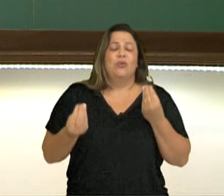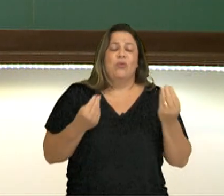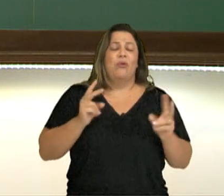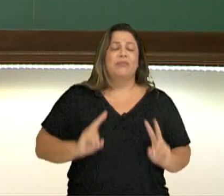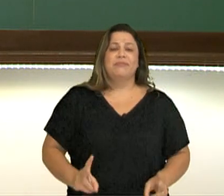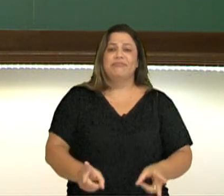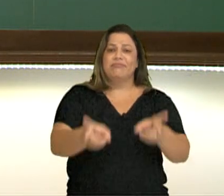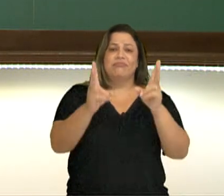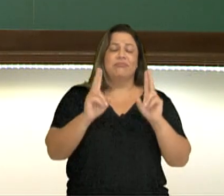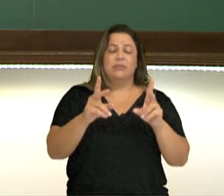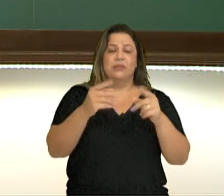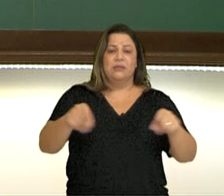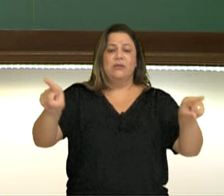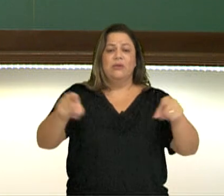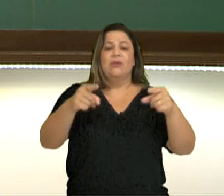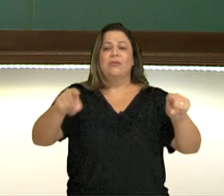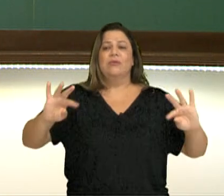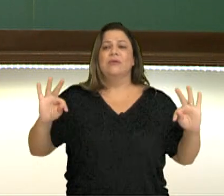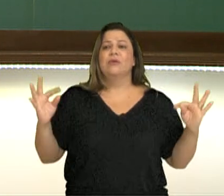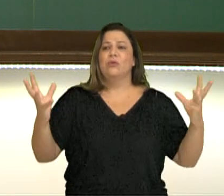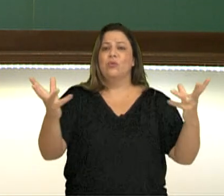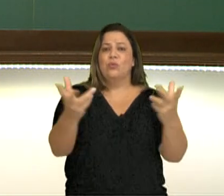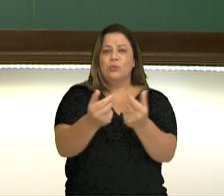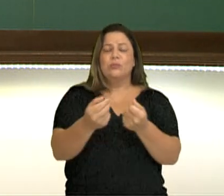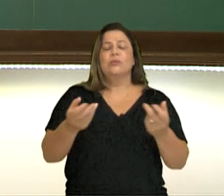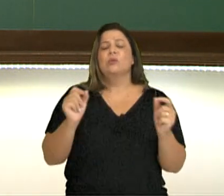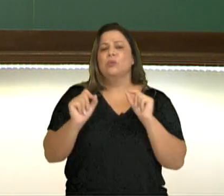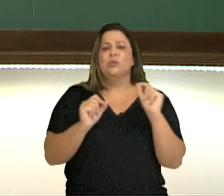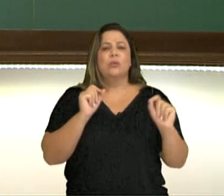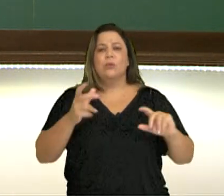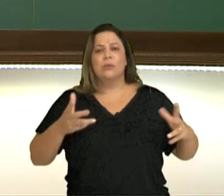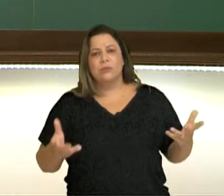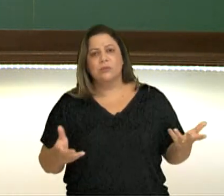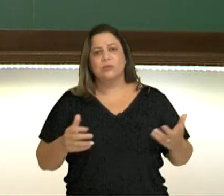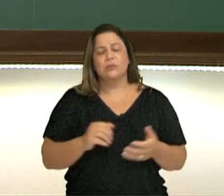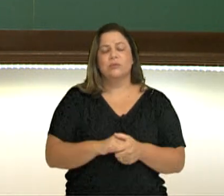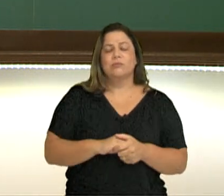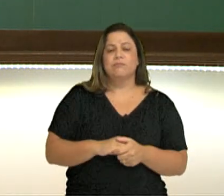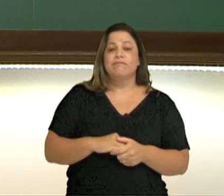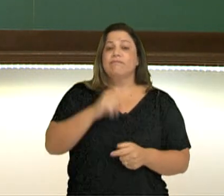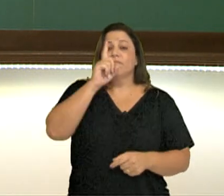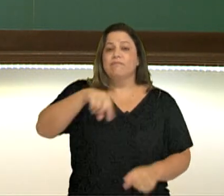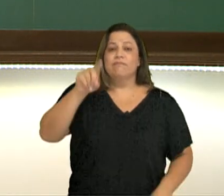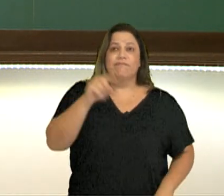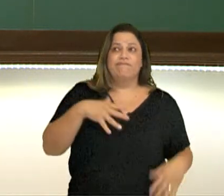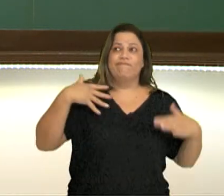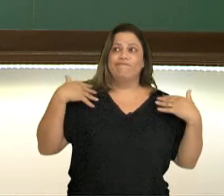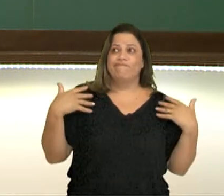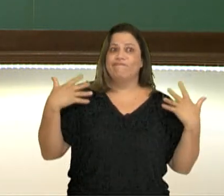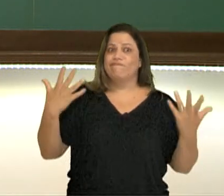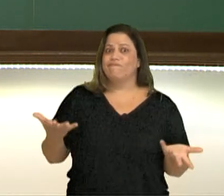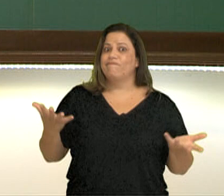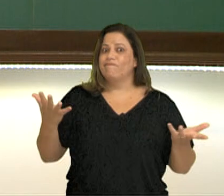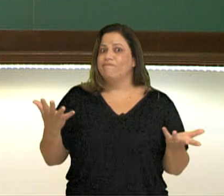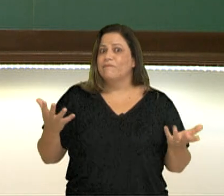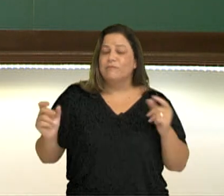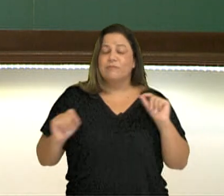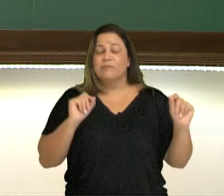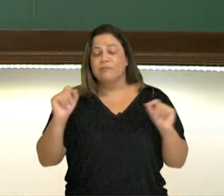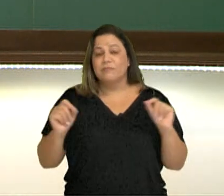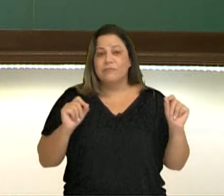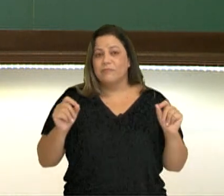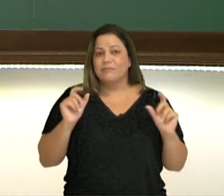para conseguir conduzir toda essa galera de instrumentistas aqui no palco, vamos ter que cancelar a apresentação? Nananina,